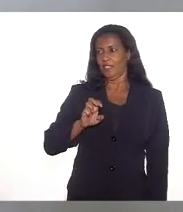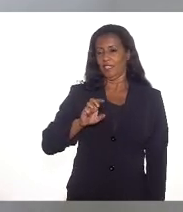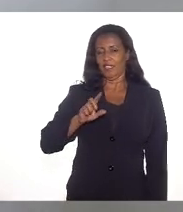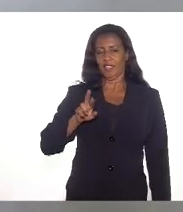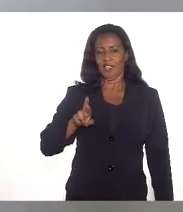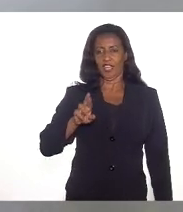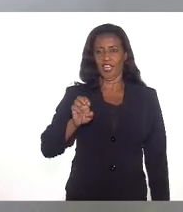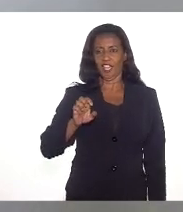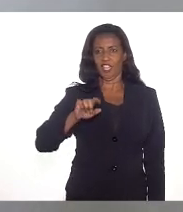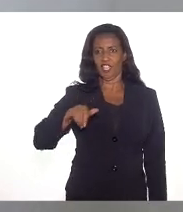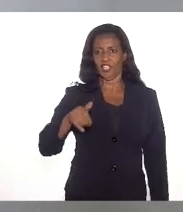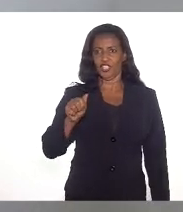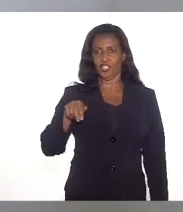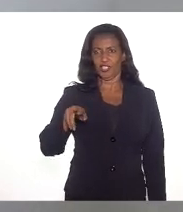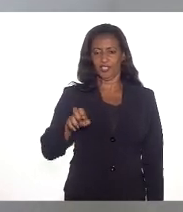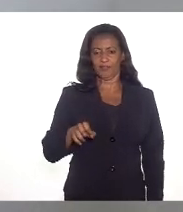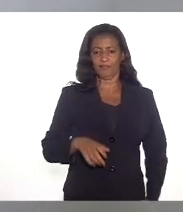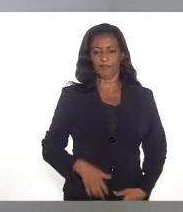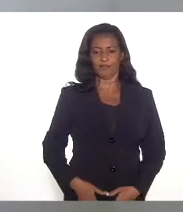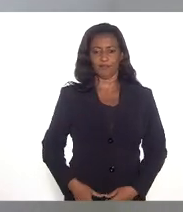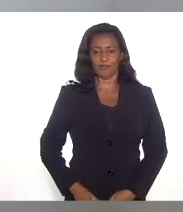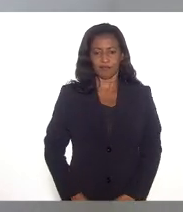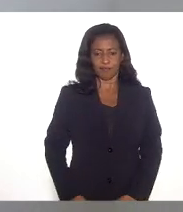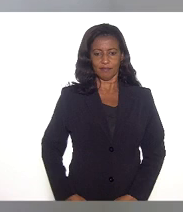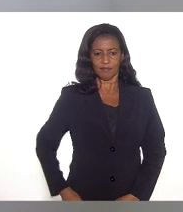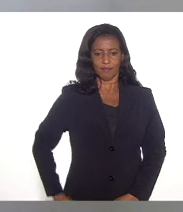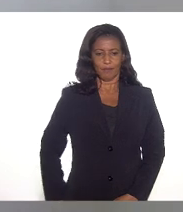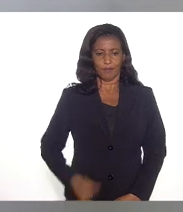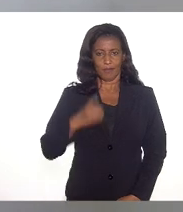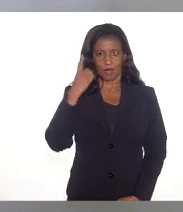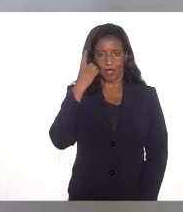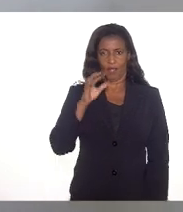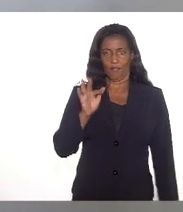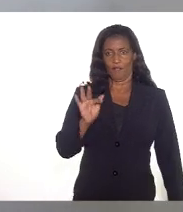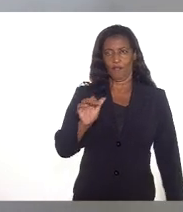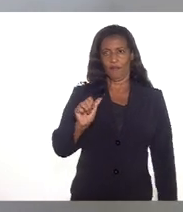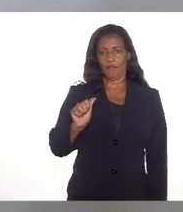Deputada enfermeira Rejane. Deputado Fábio Silva.